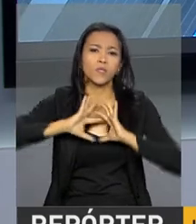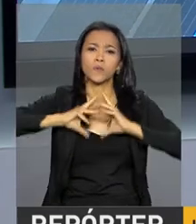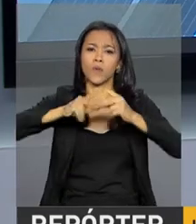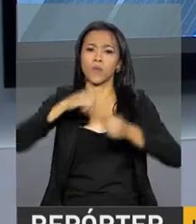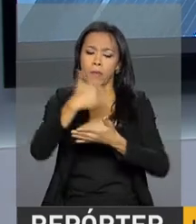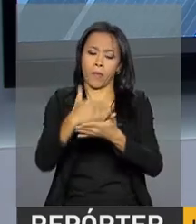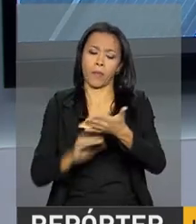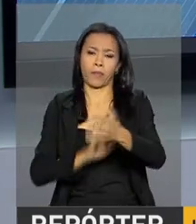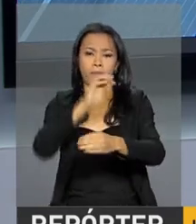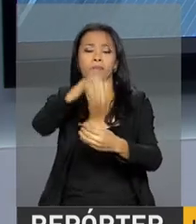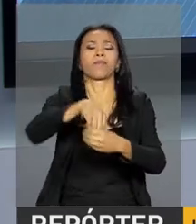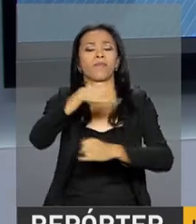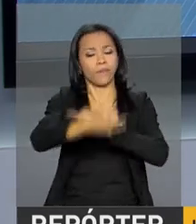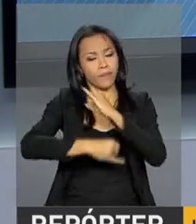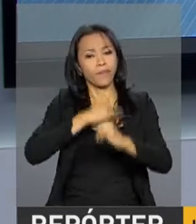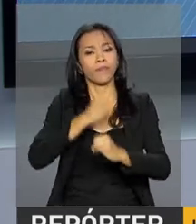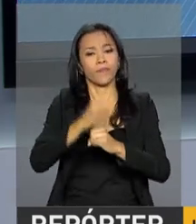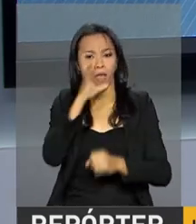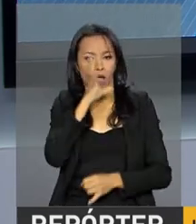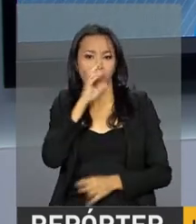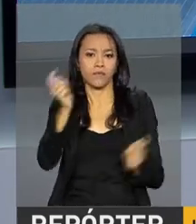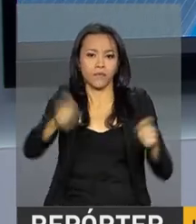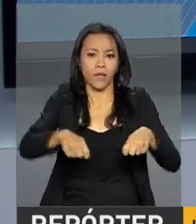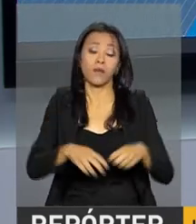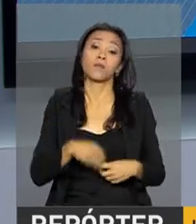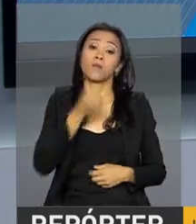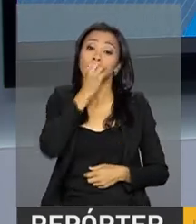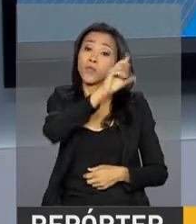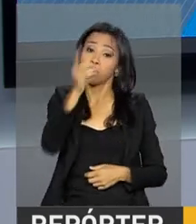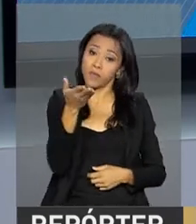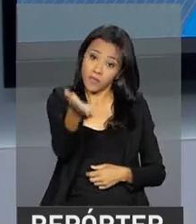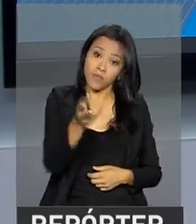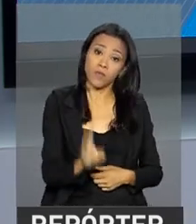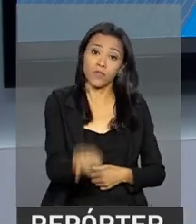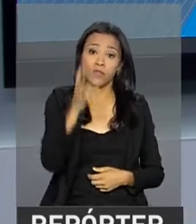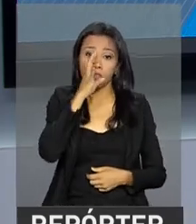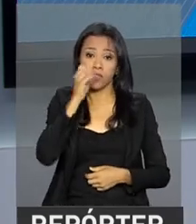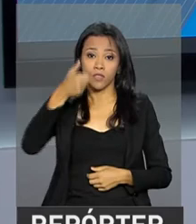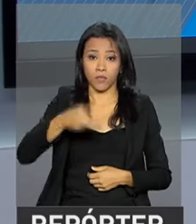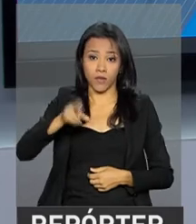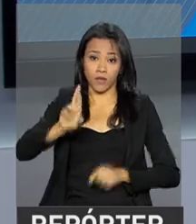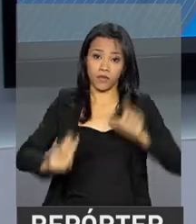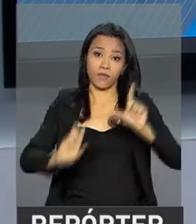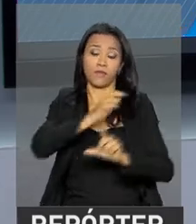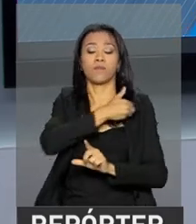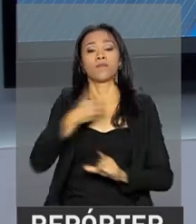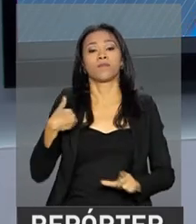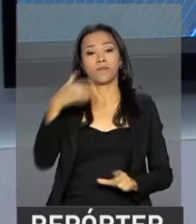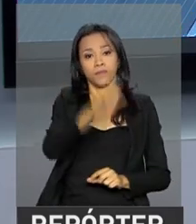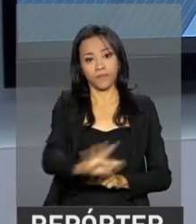toda a nossa programação também está na internet. Um bom dia para você e continue com a gente na NBR,